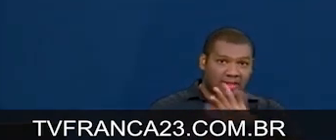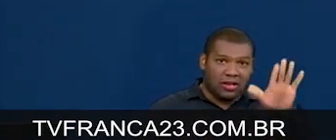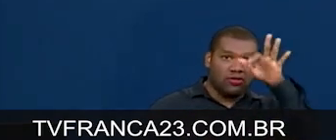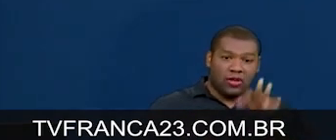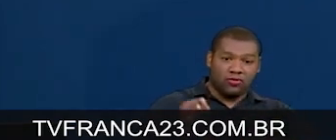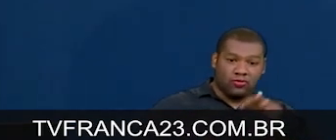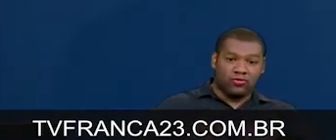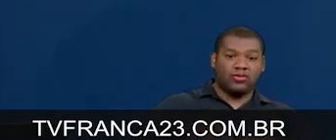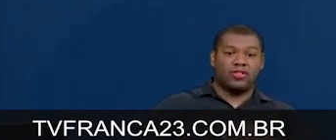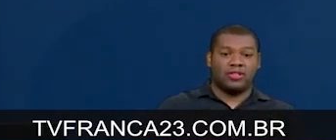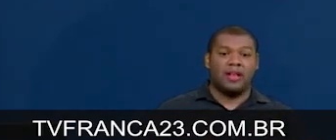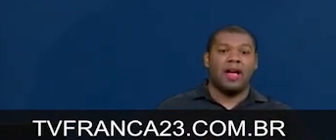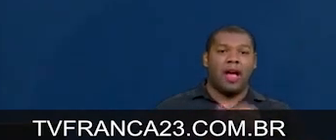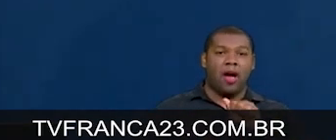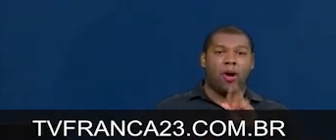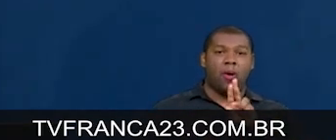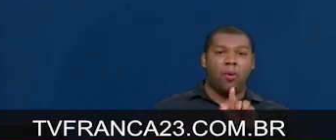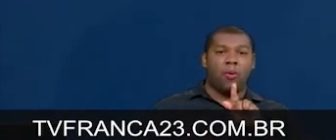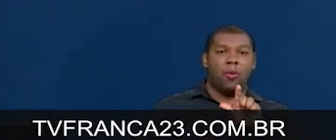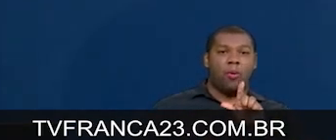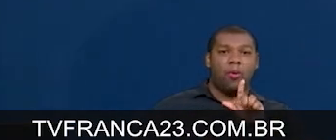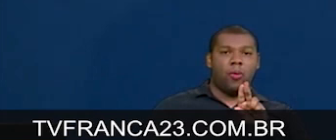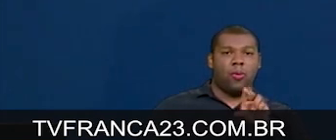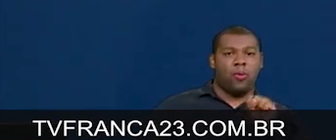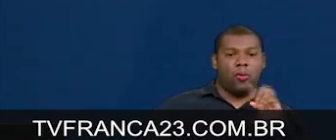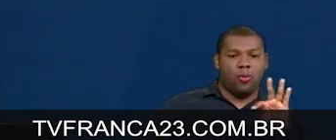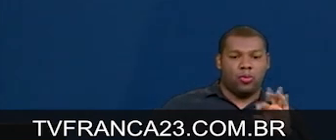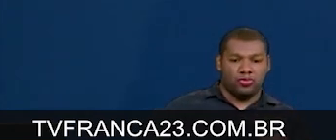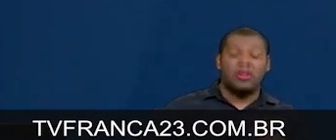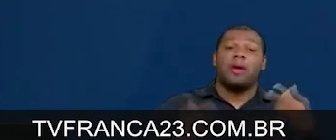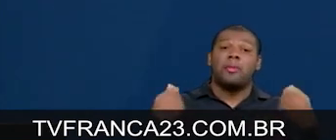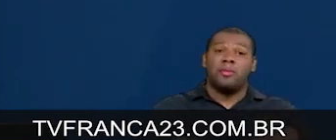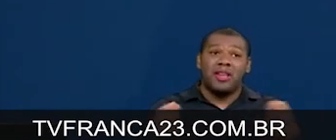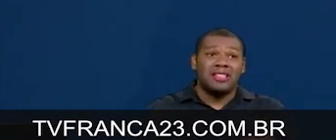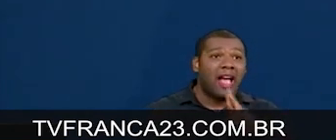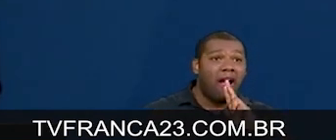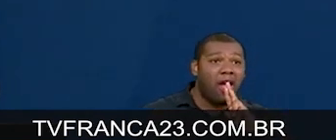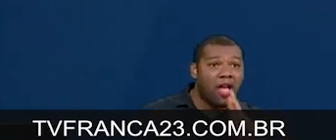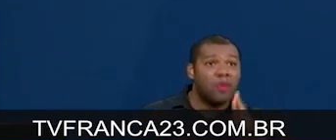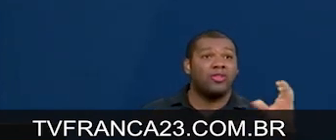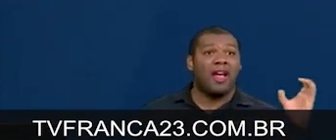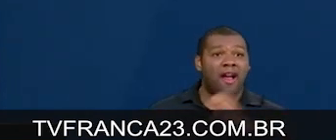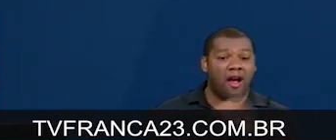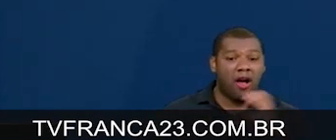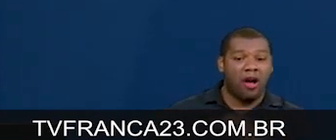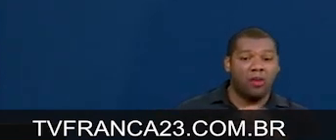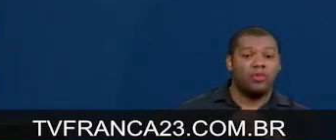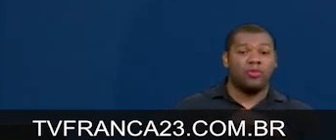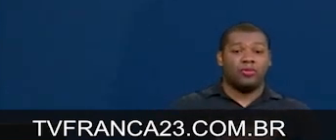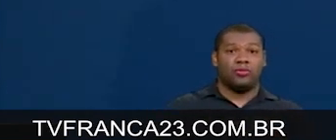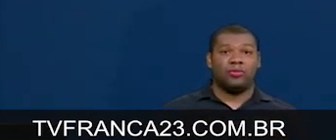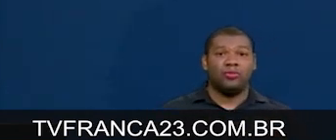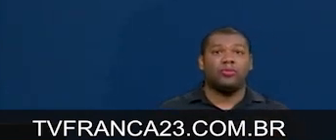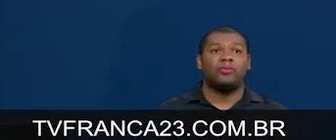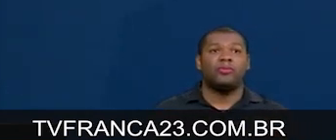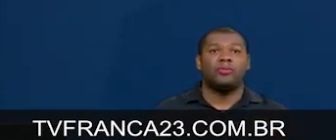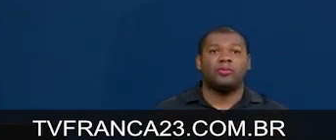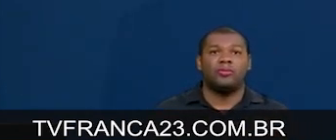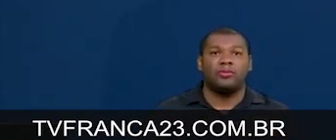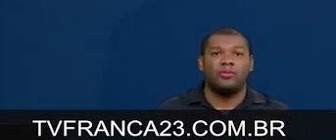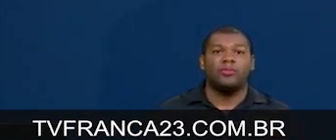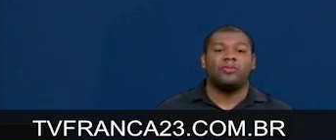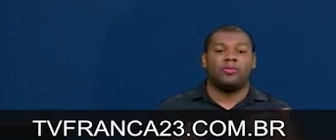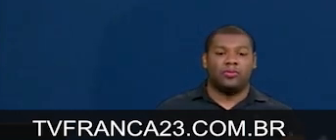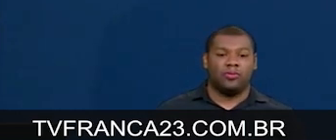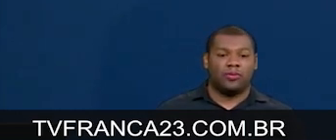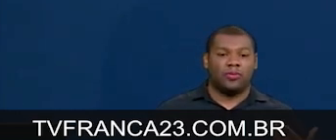Nós necessariamente precisamos entregar uma resposta rápida a quem se socorre do